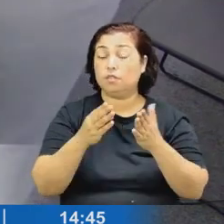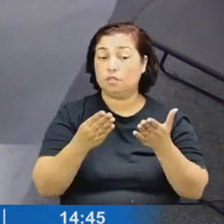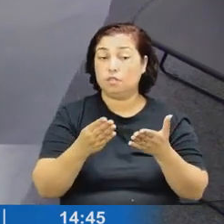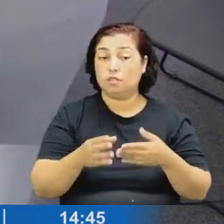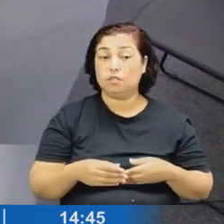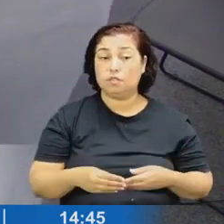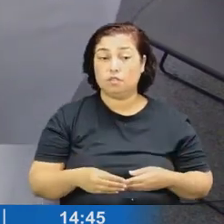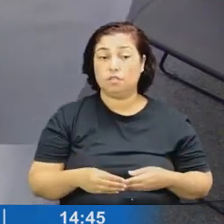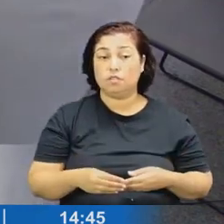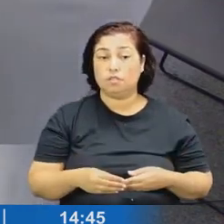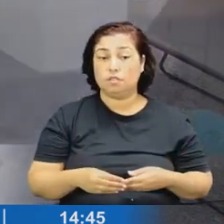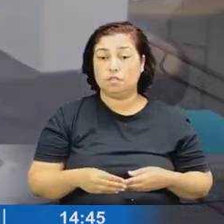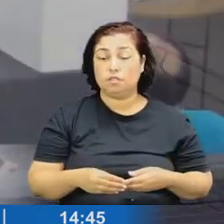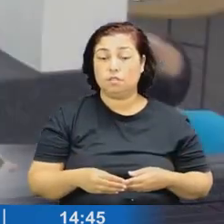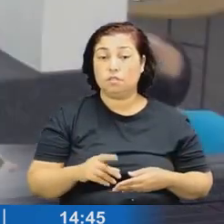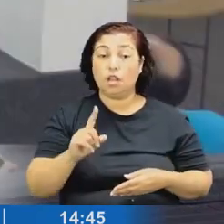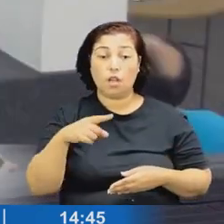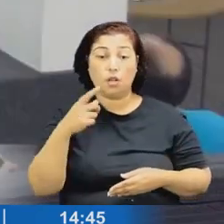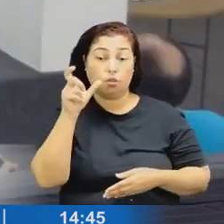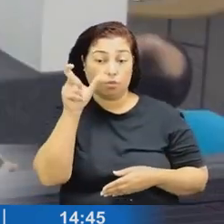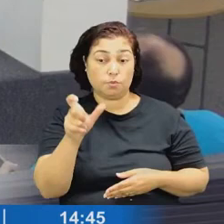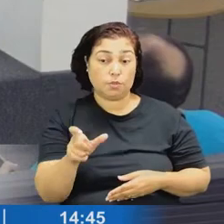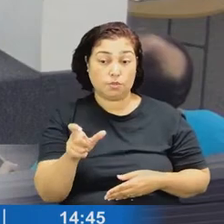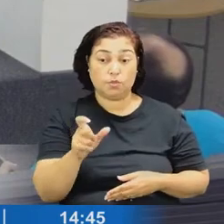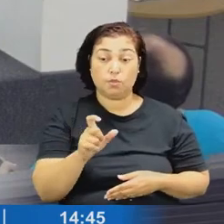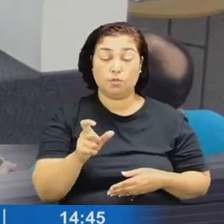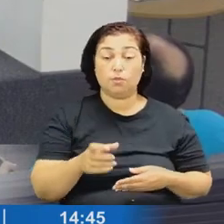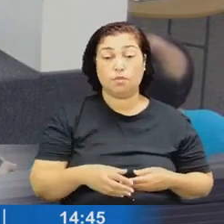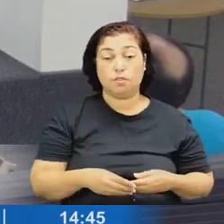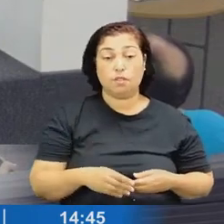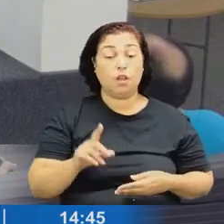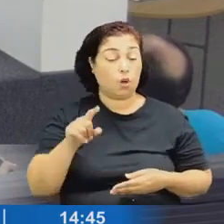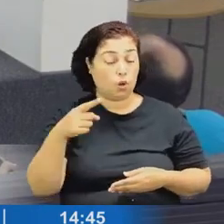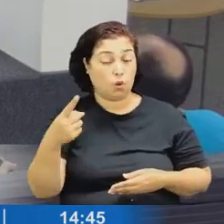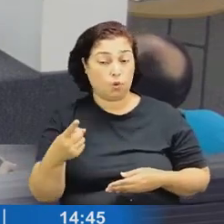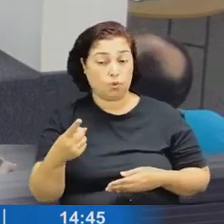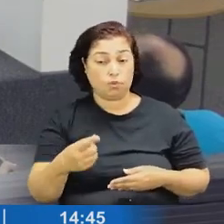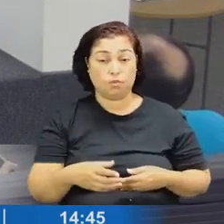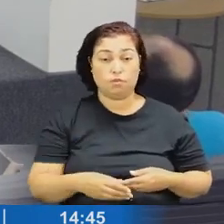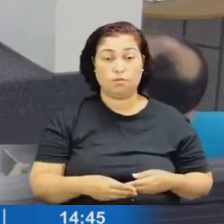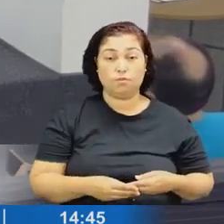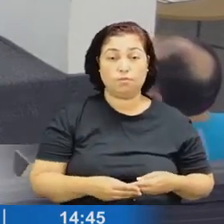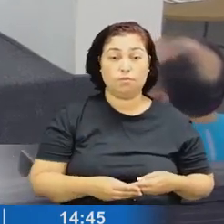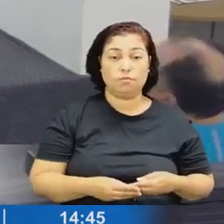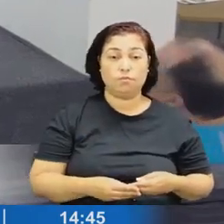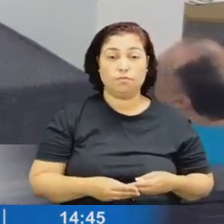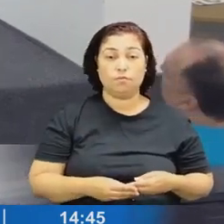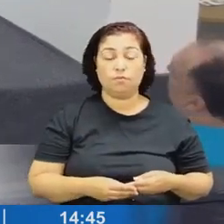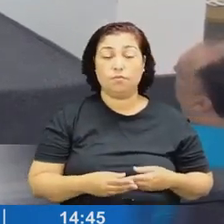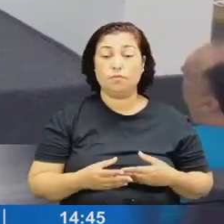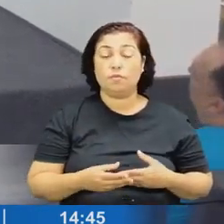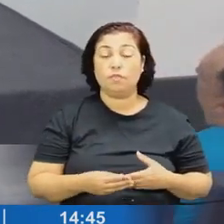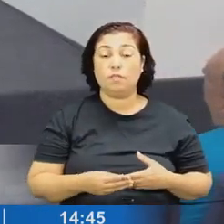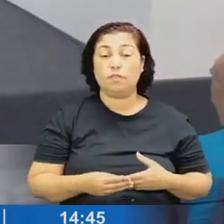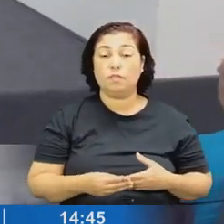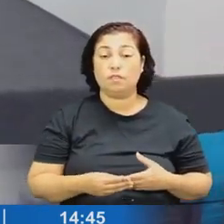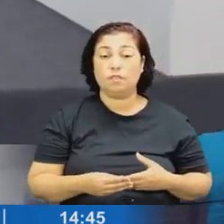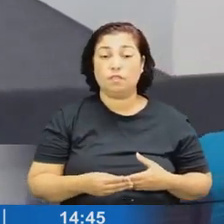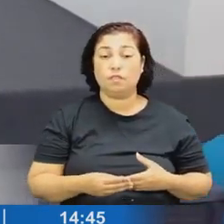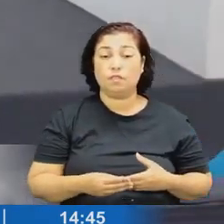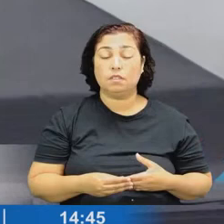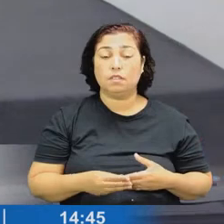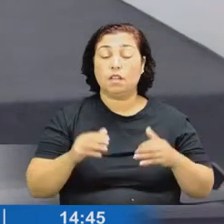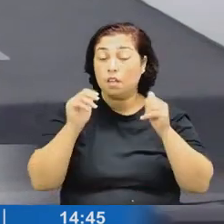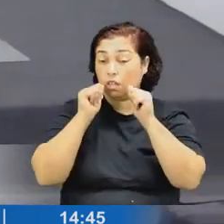Cadê o rapaz não tá aqui da rede social não tá aqui tá bom eu não posso criticar vocês veio parlamentar com assessor